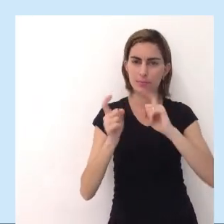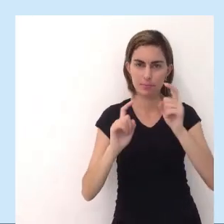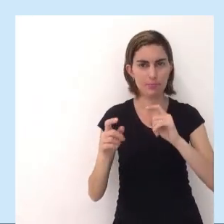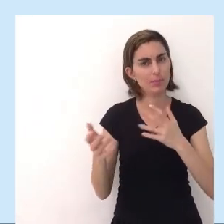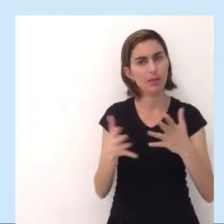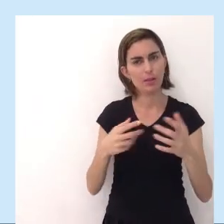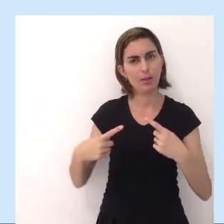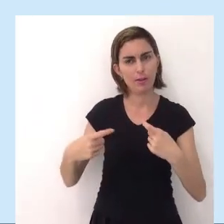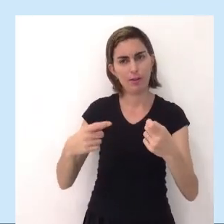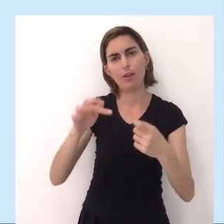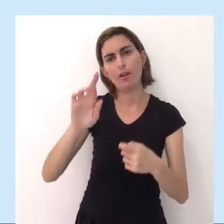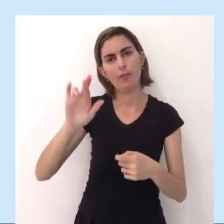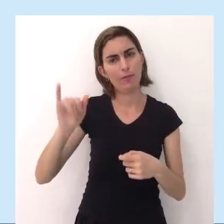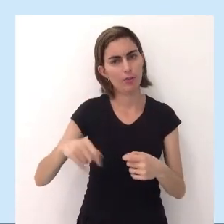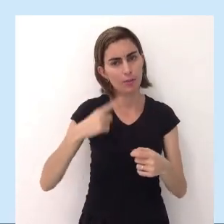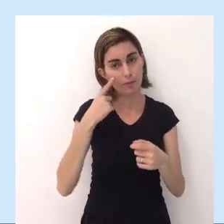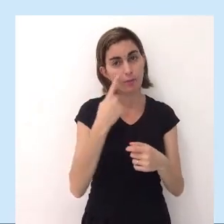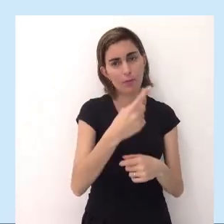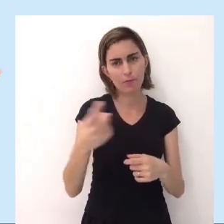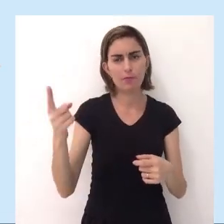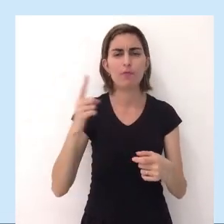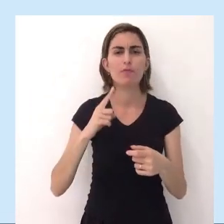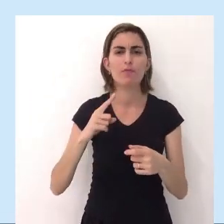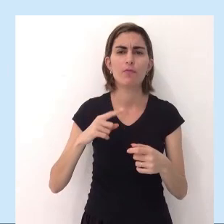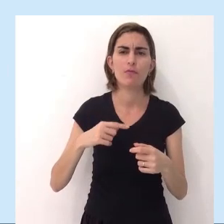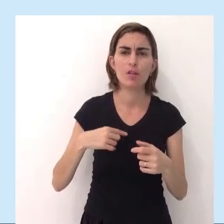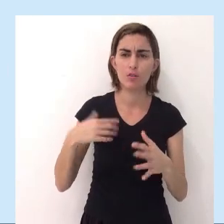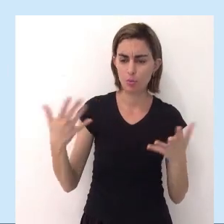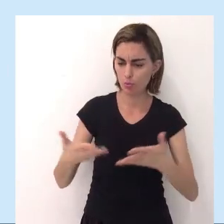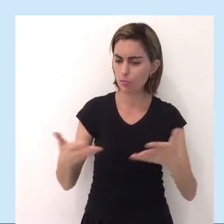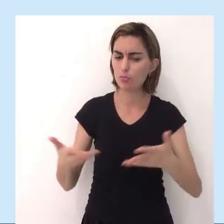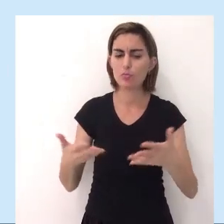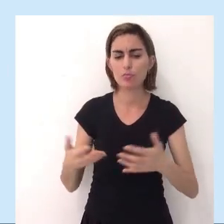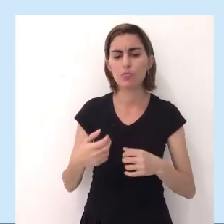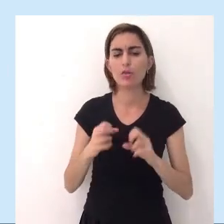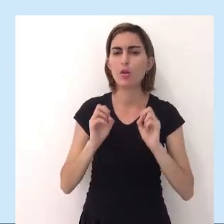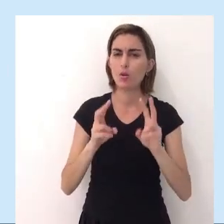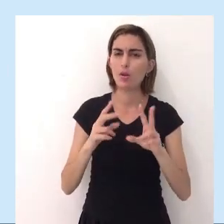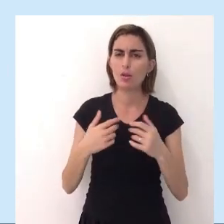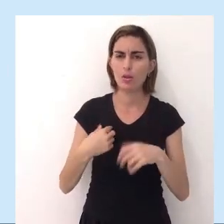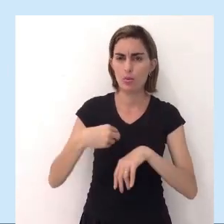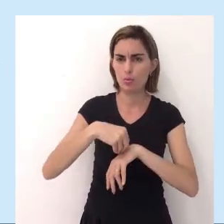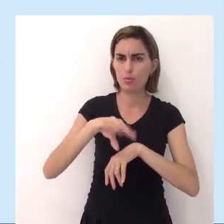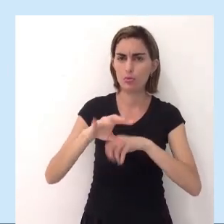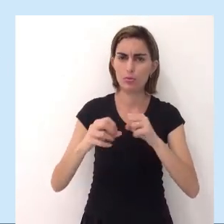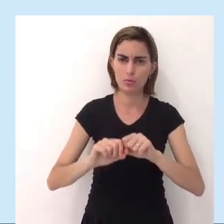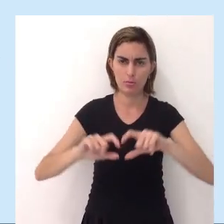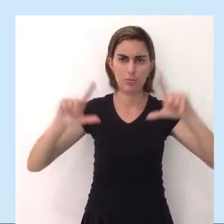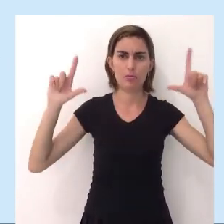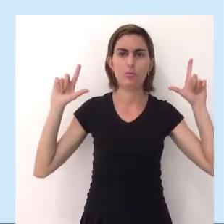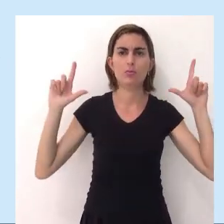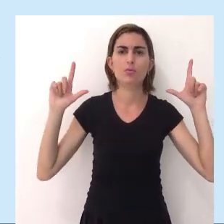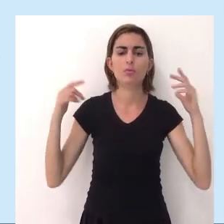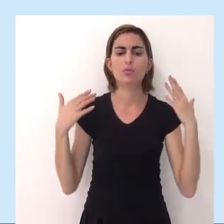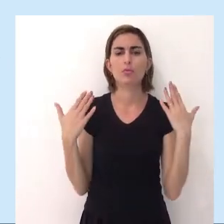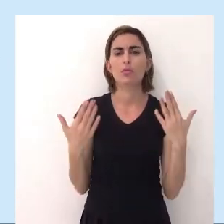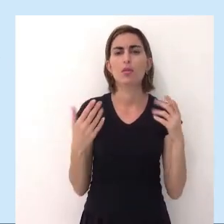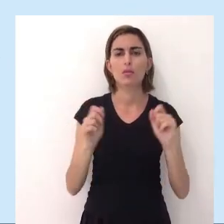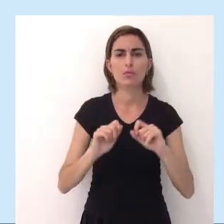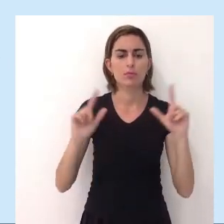no período da Guerra Fria, e a gente vai ver essa consolidação nos dias atuais. Ok? Eu destaco para vocês aí